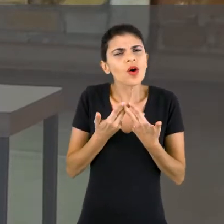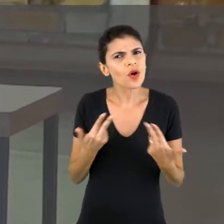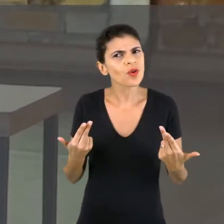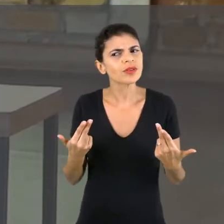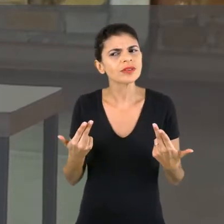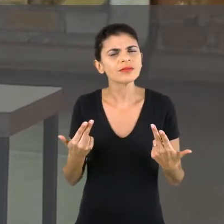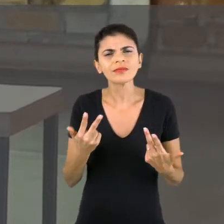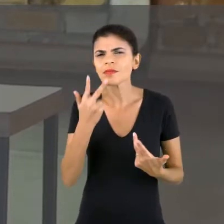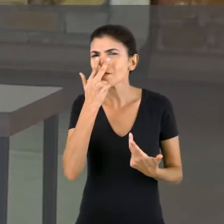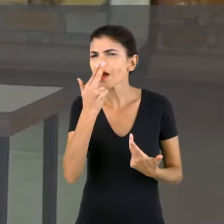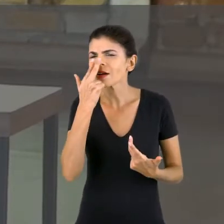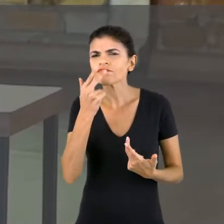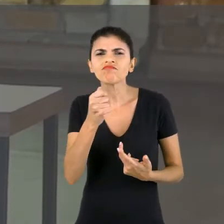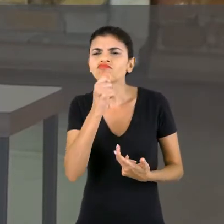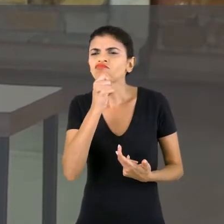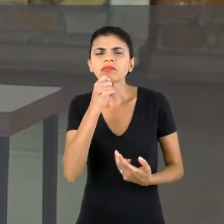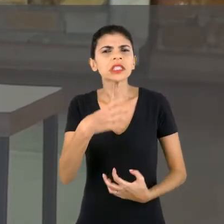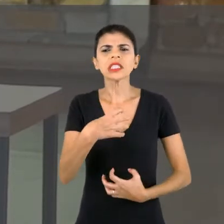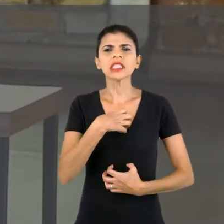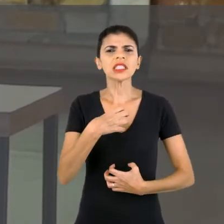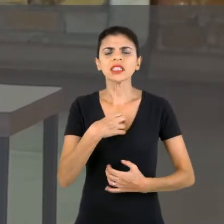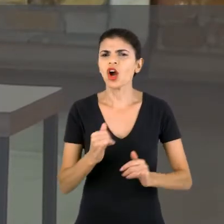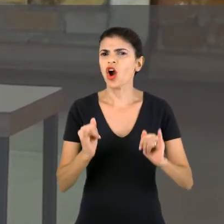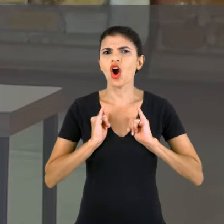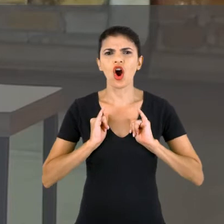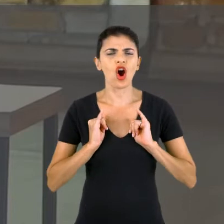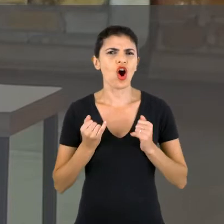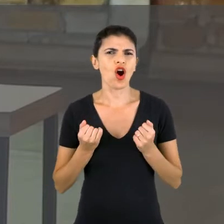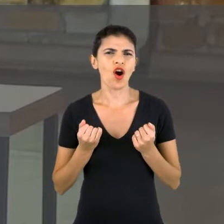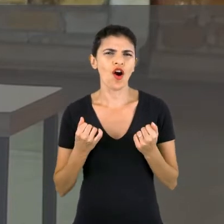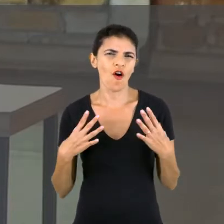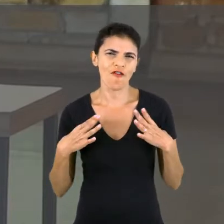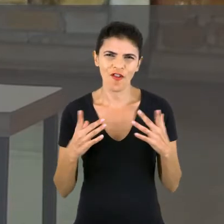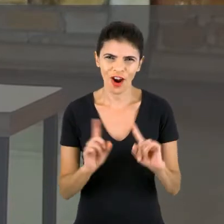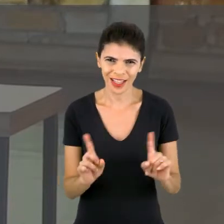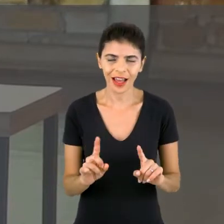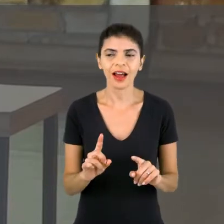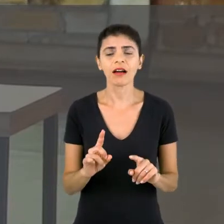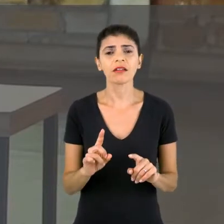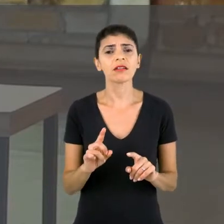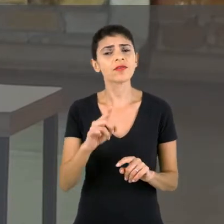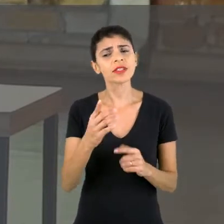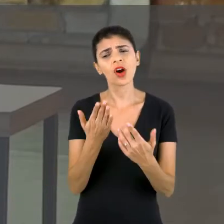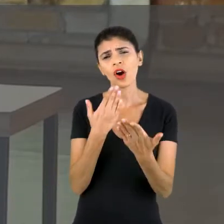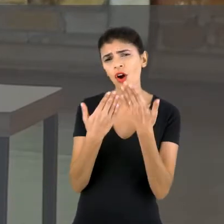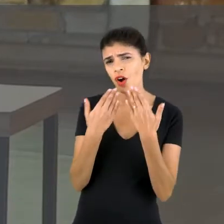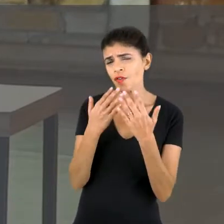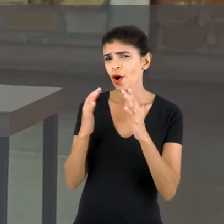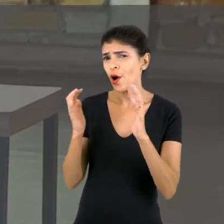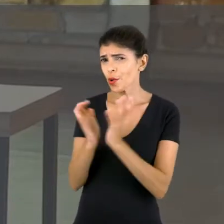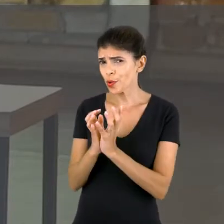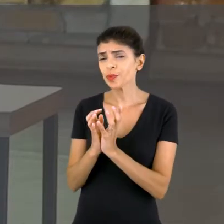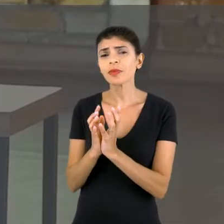que a gente não tinha se sentido confortável em uma situação. É muito normal numa convivência de